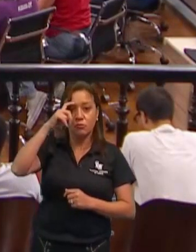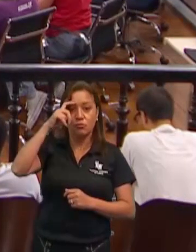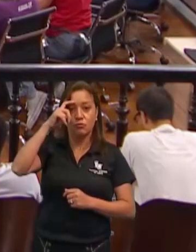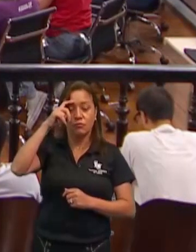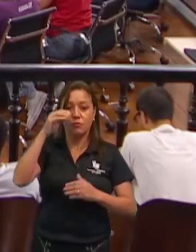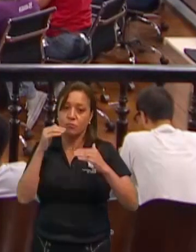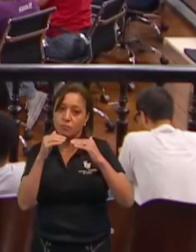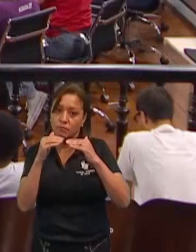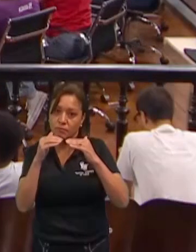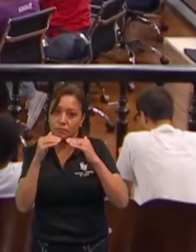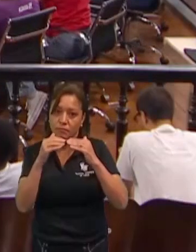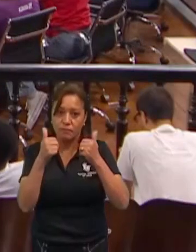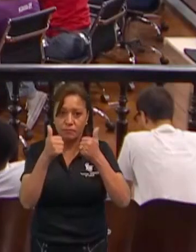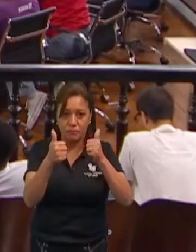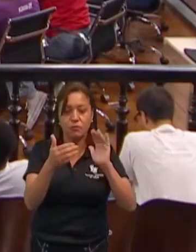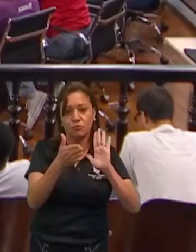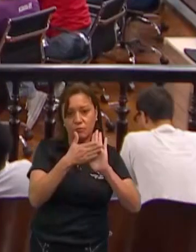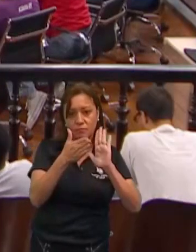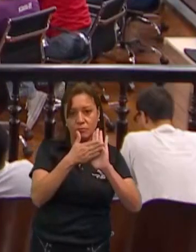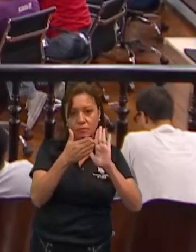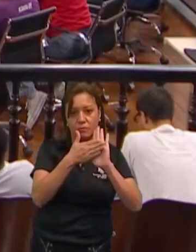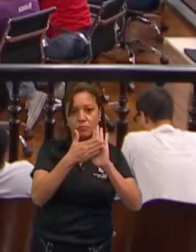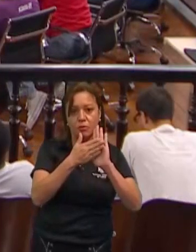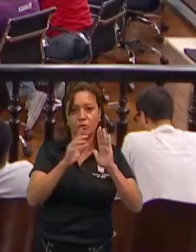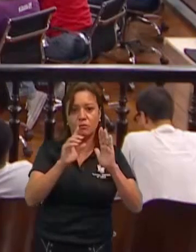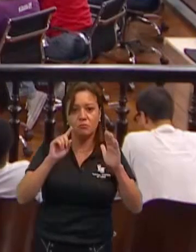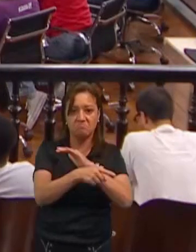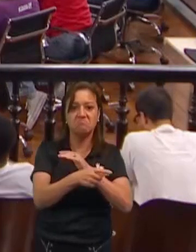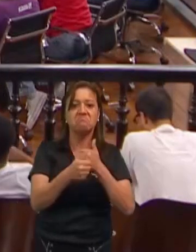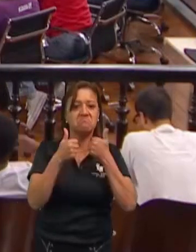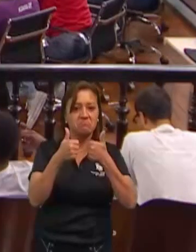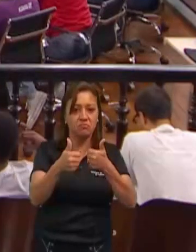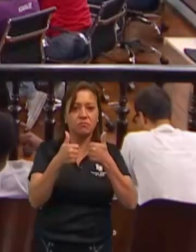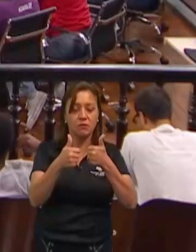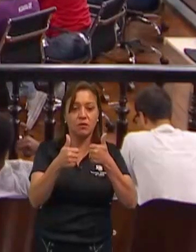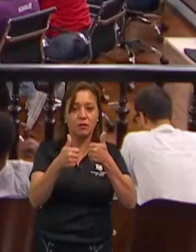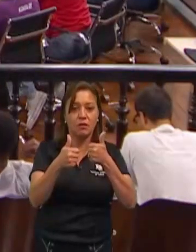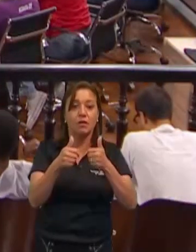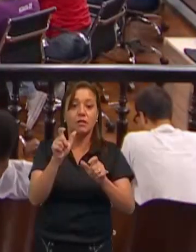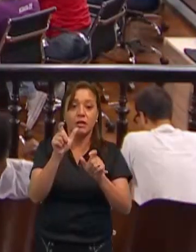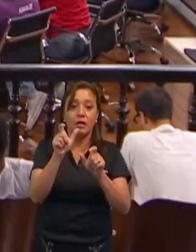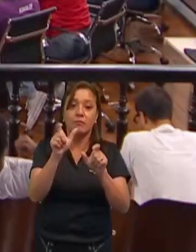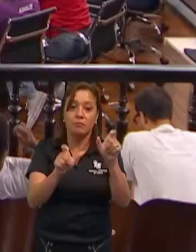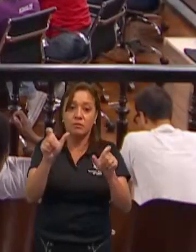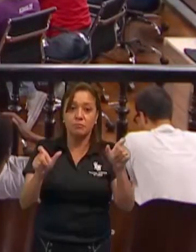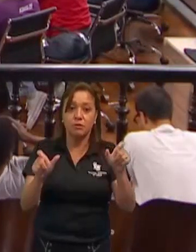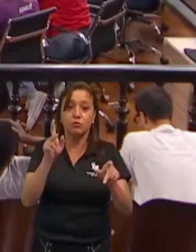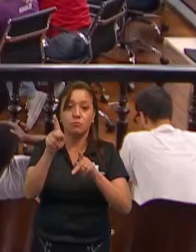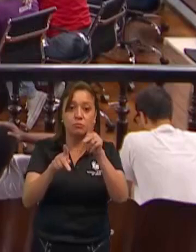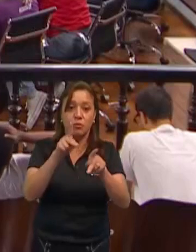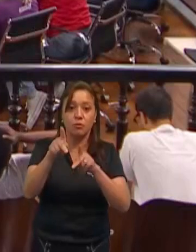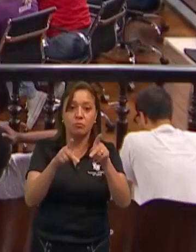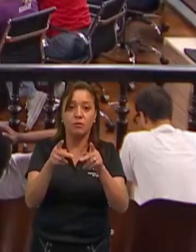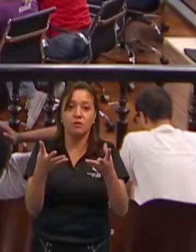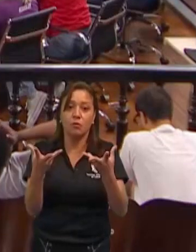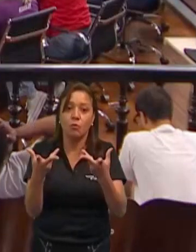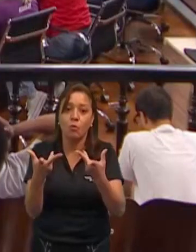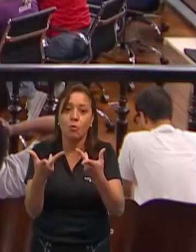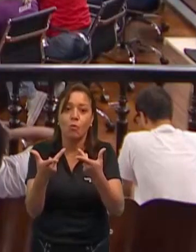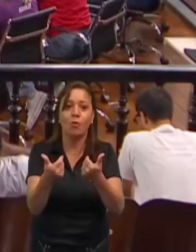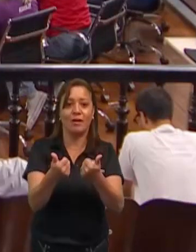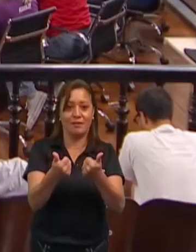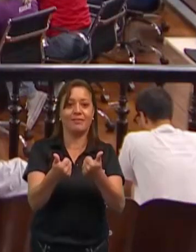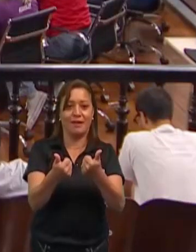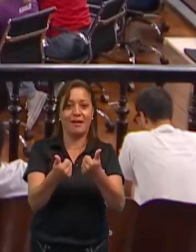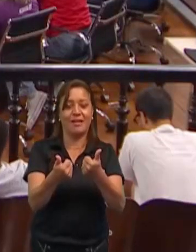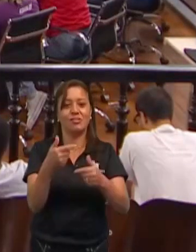concordamos na íntegra com a sua proposta, que realmente é fundamental que o usuário tenha ali aquela qualidade para que possa, no atendimento, ter